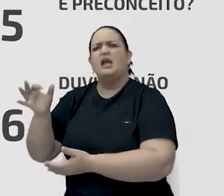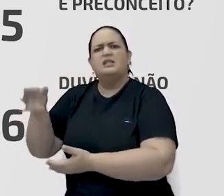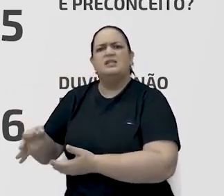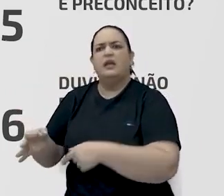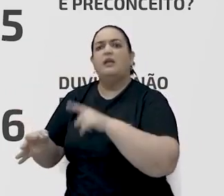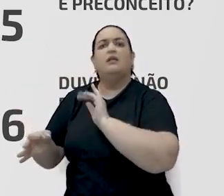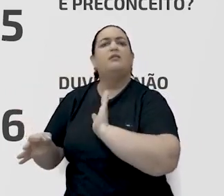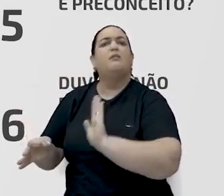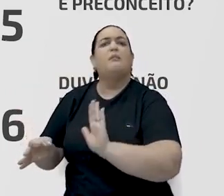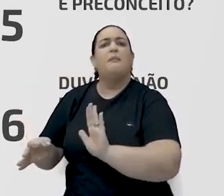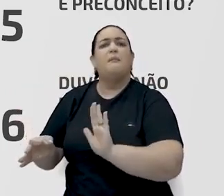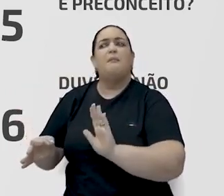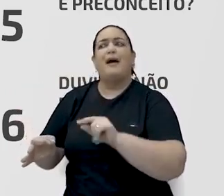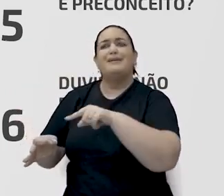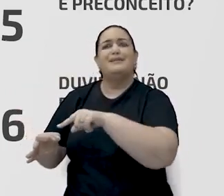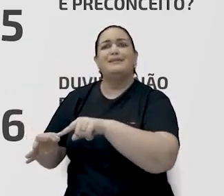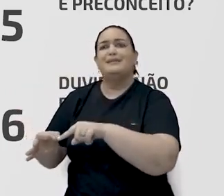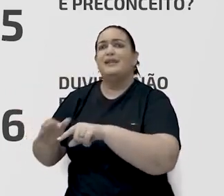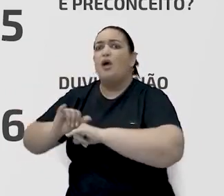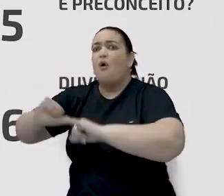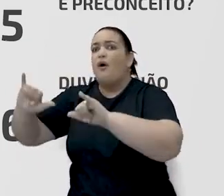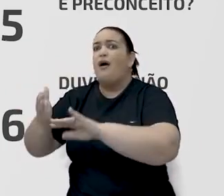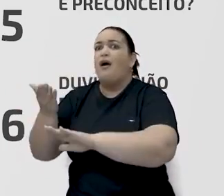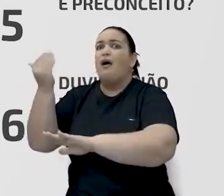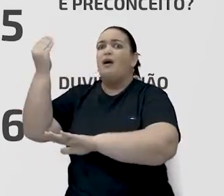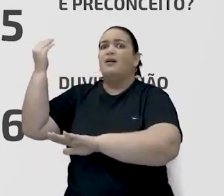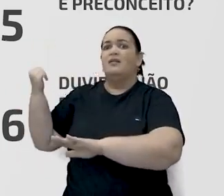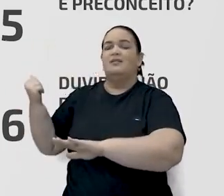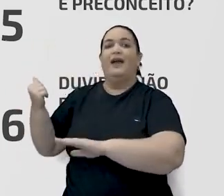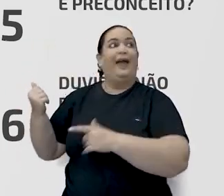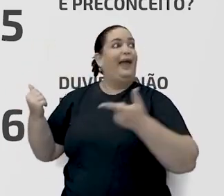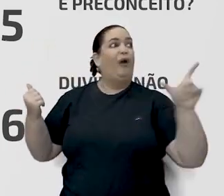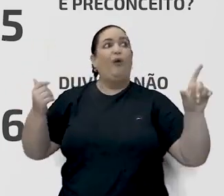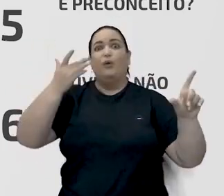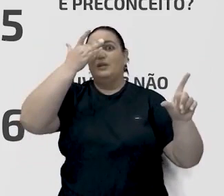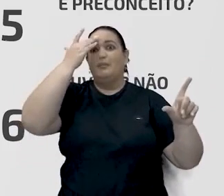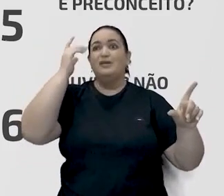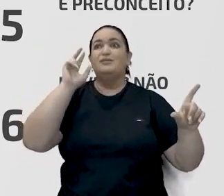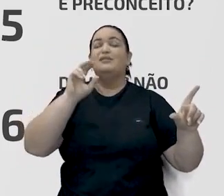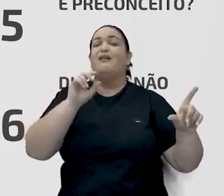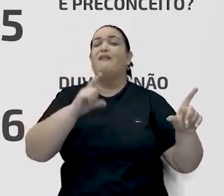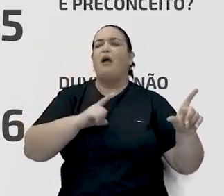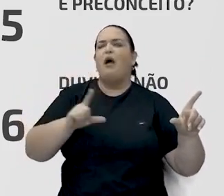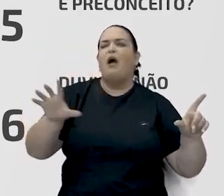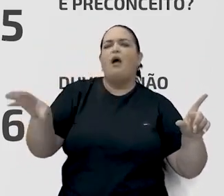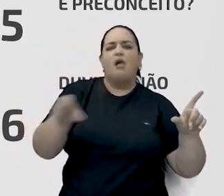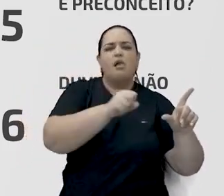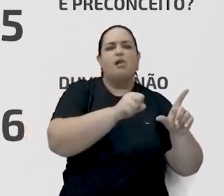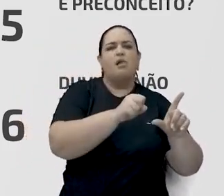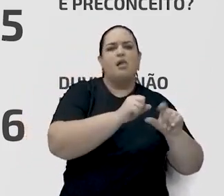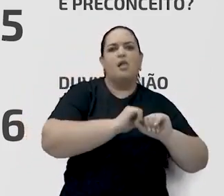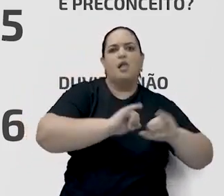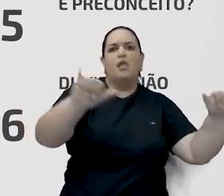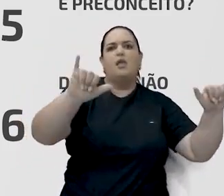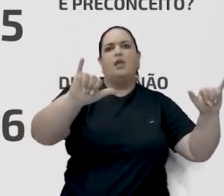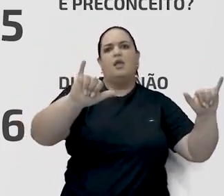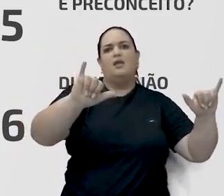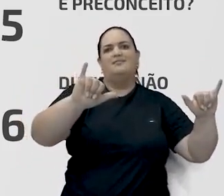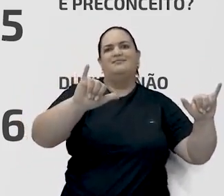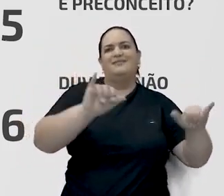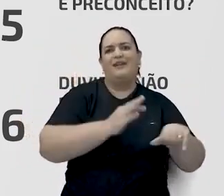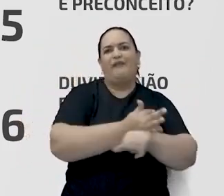informação antiga, ou seja, já teve novos assuntos novos impactos positivos